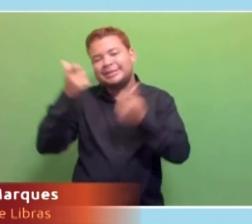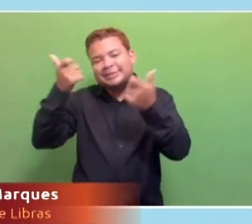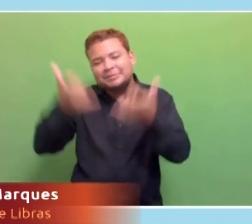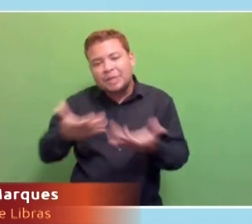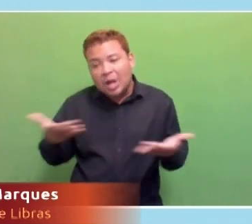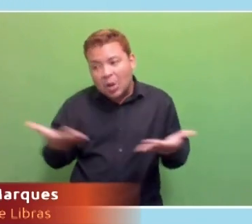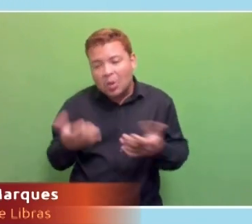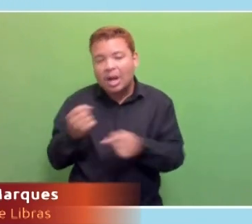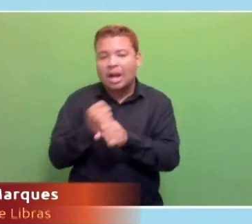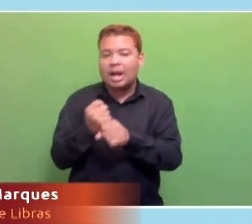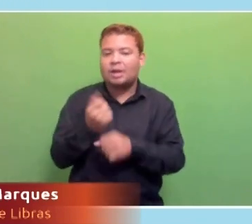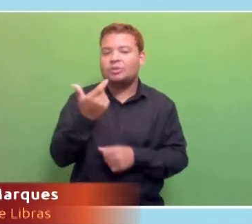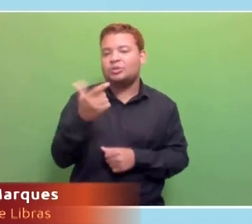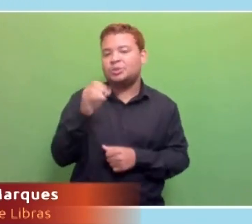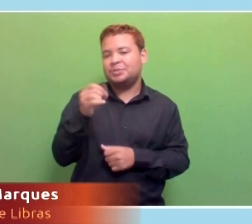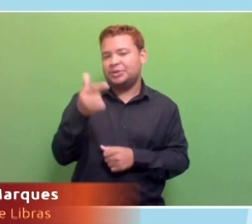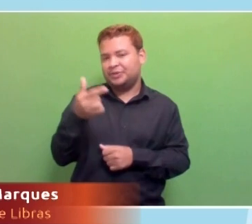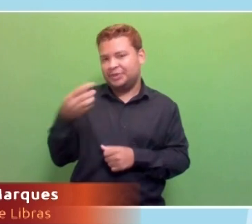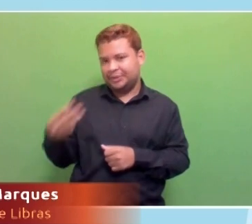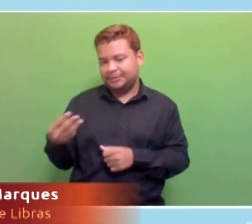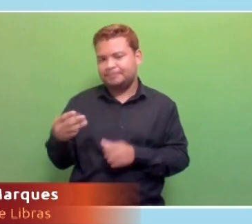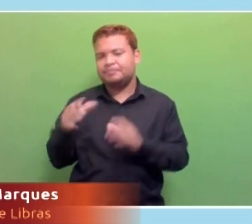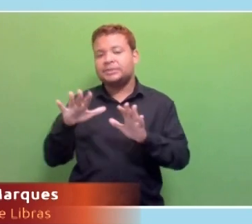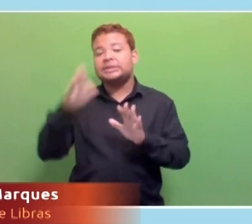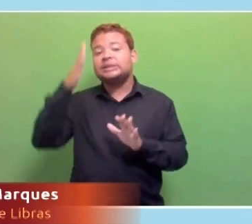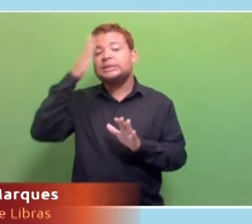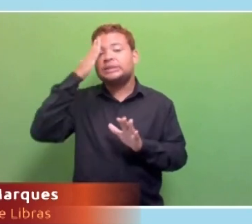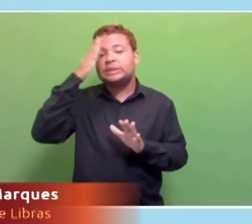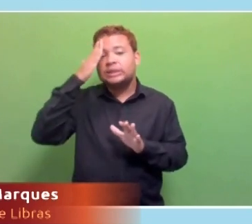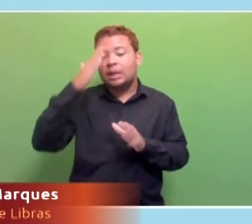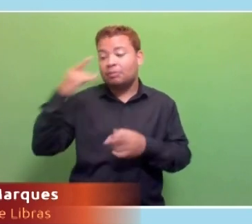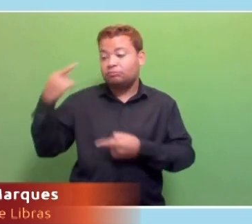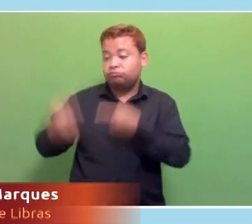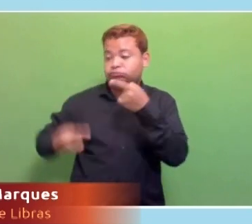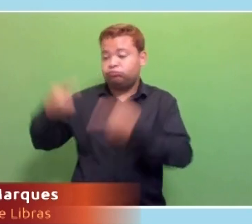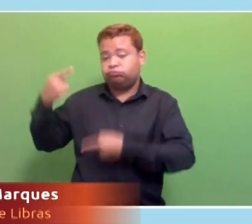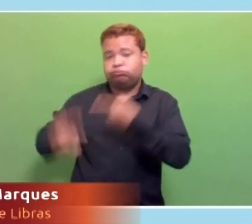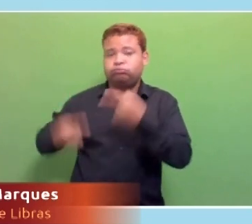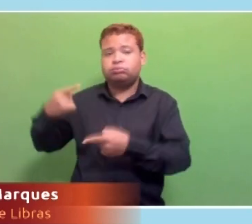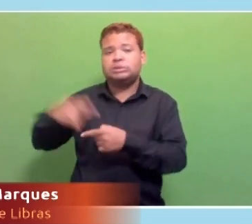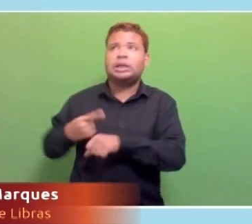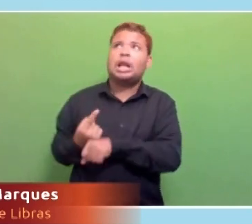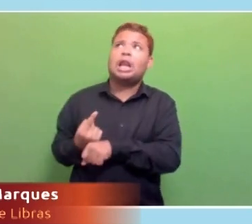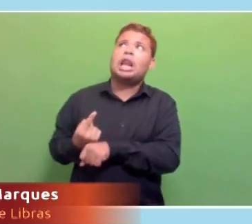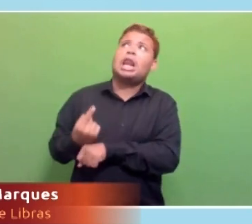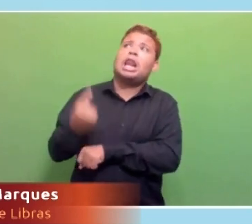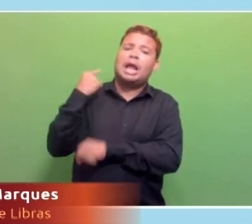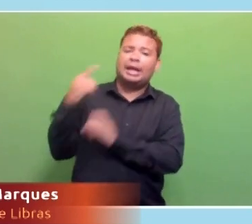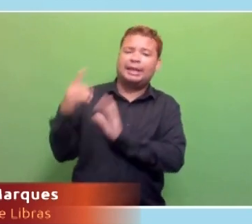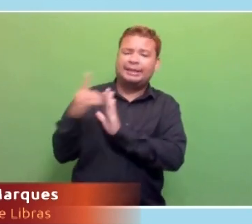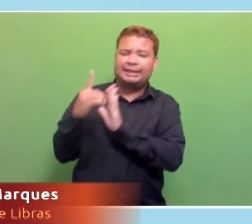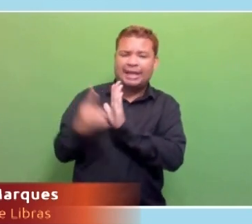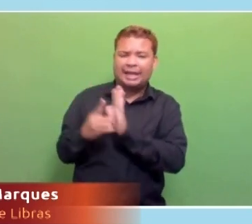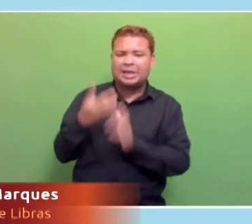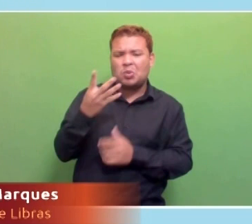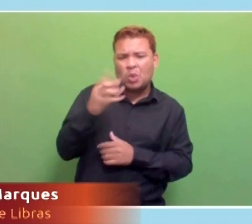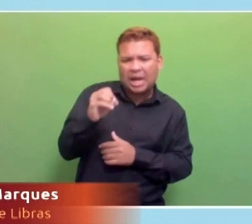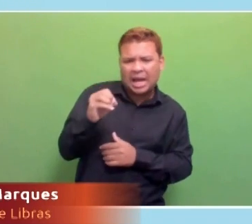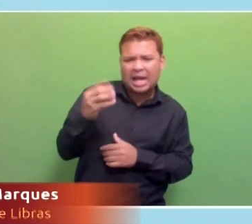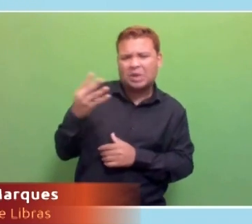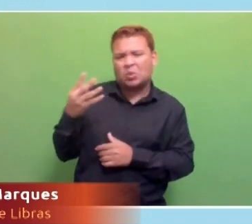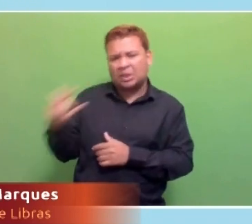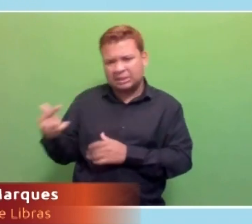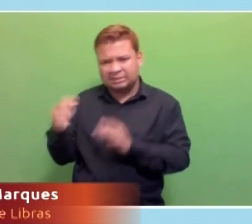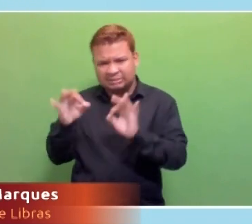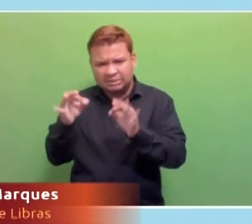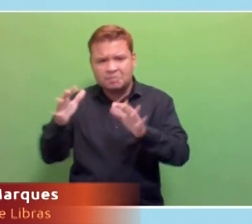2023, mas essa disputa territorial e política na região, ela remonta pelo menos da década de 40, né? 47, com a criação do Estado